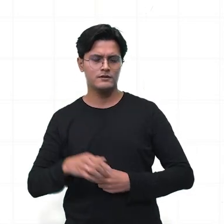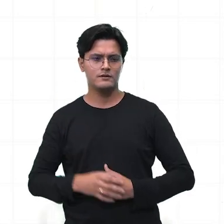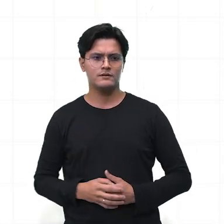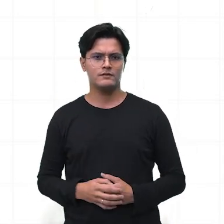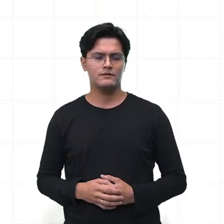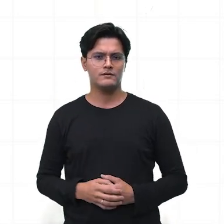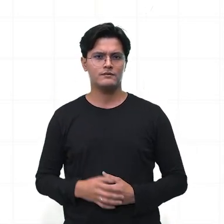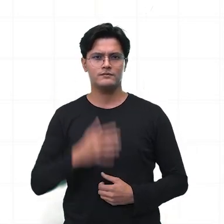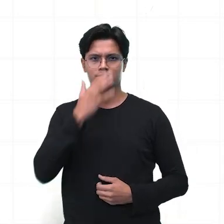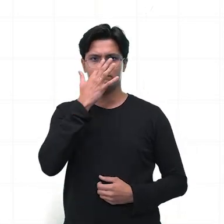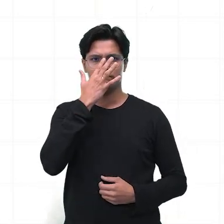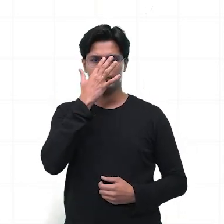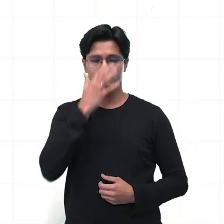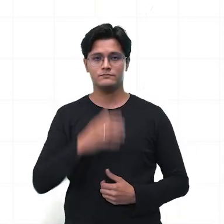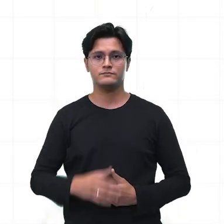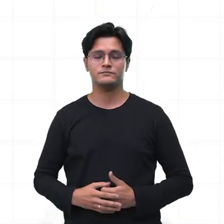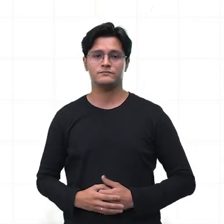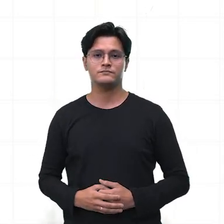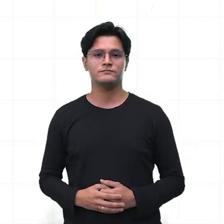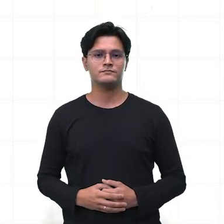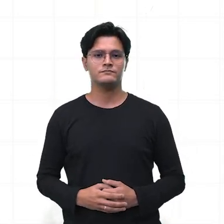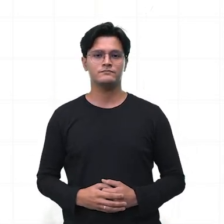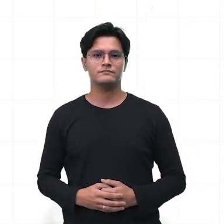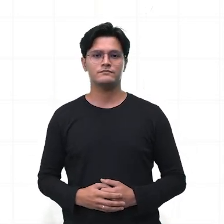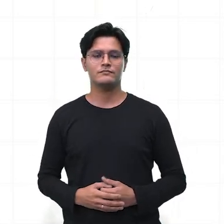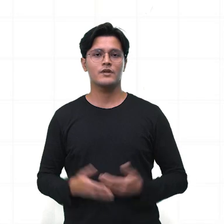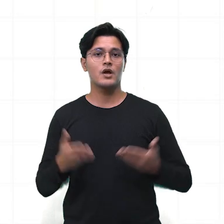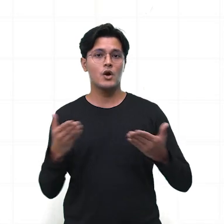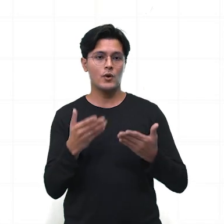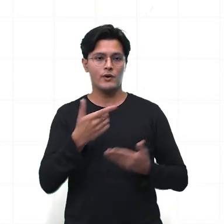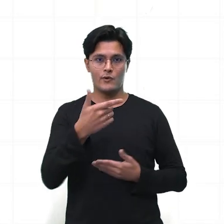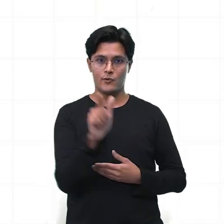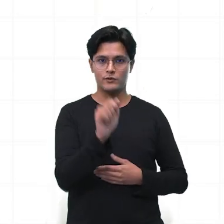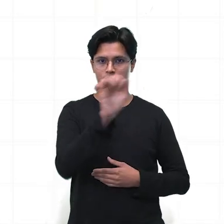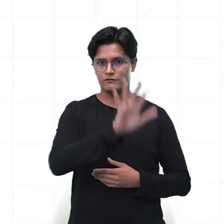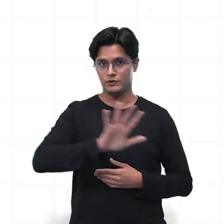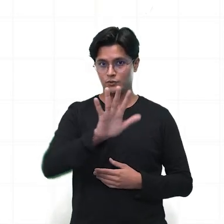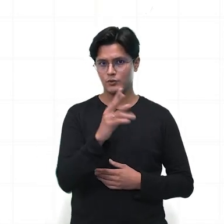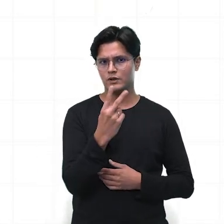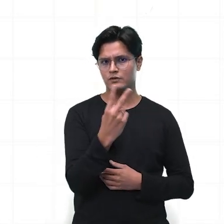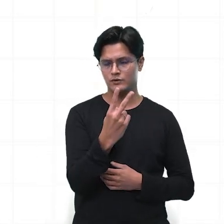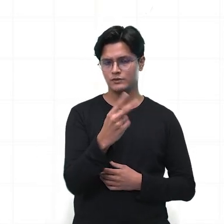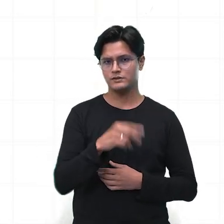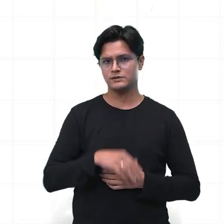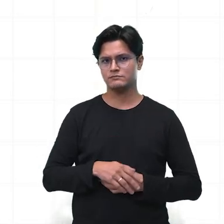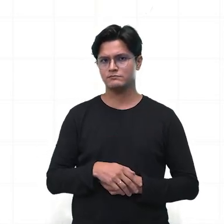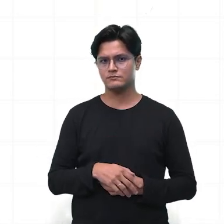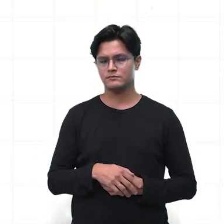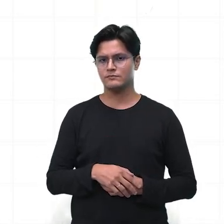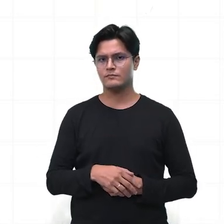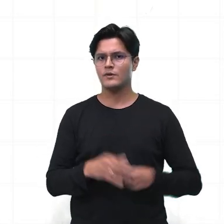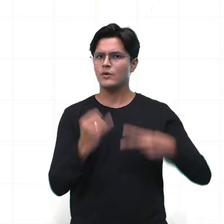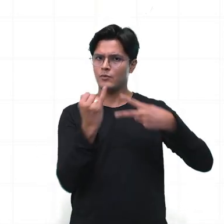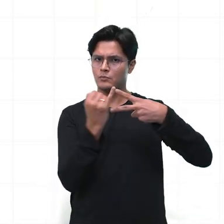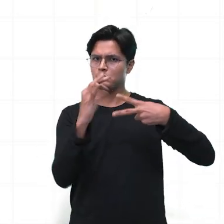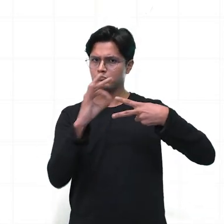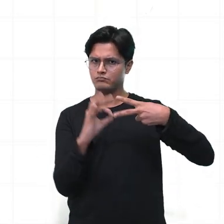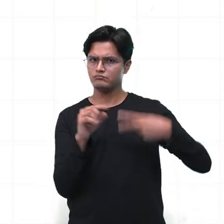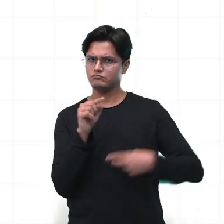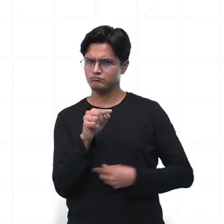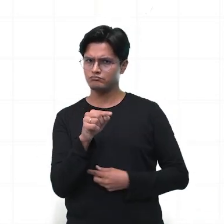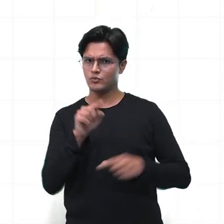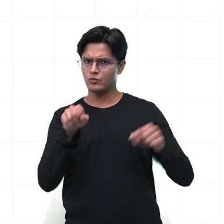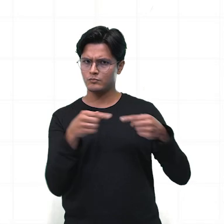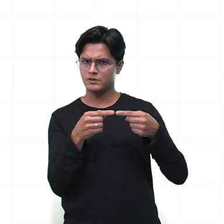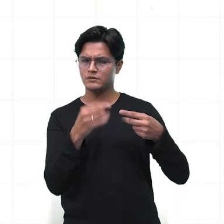Será que ela é um polígono? E a figura de número 2? Será que ela é um polígono? O